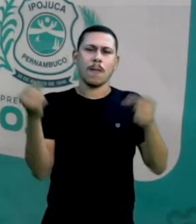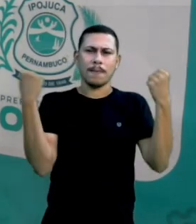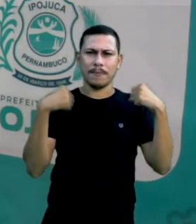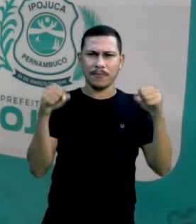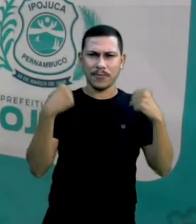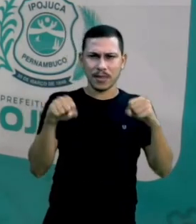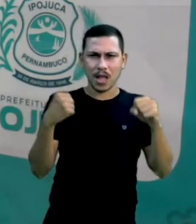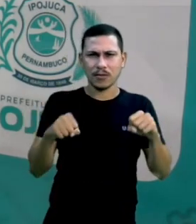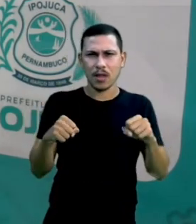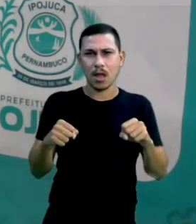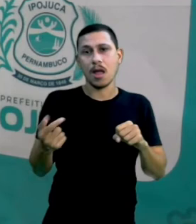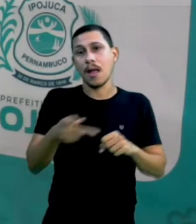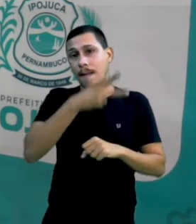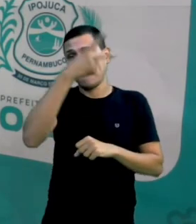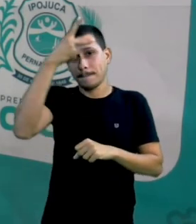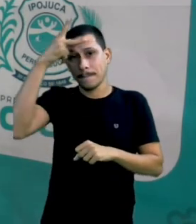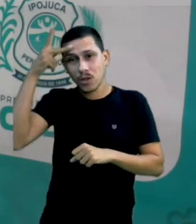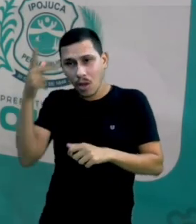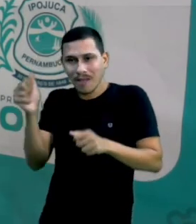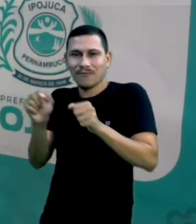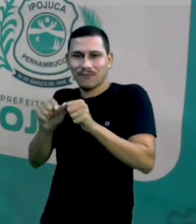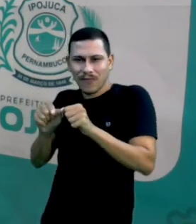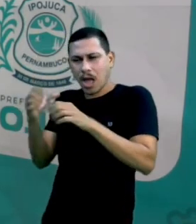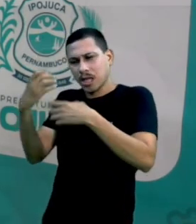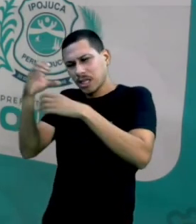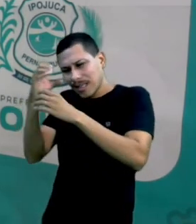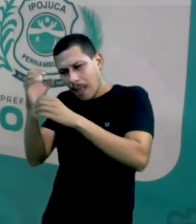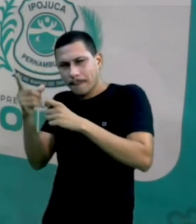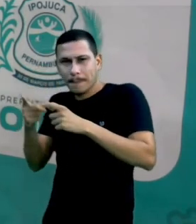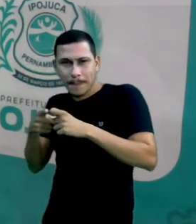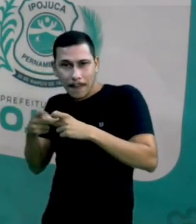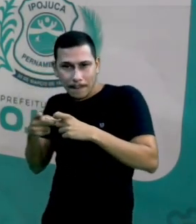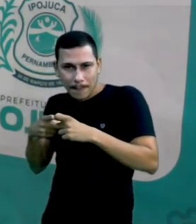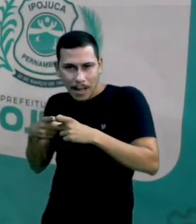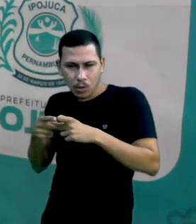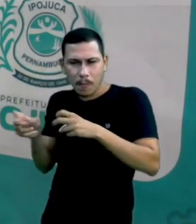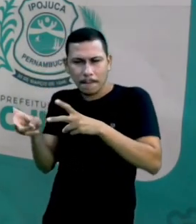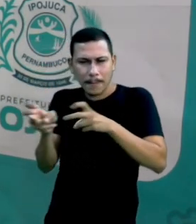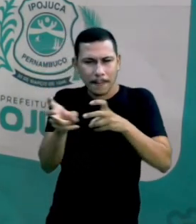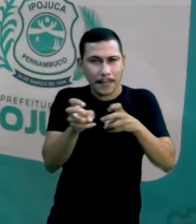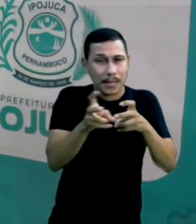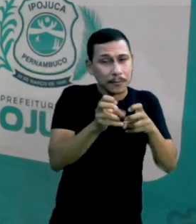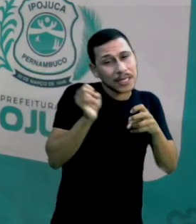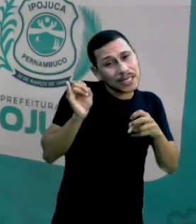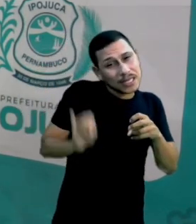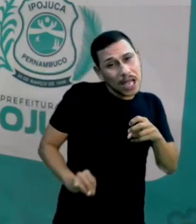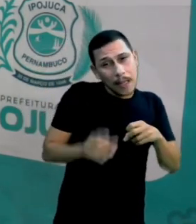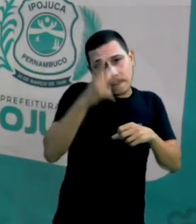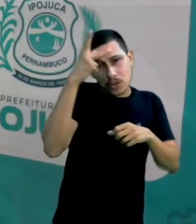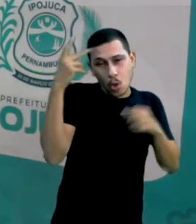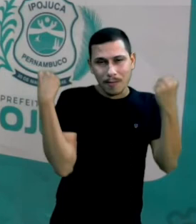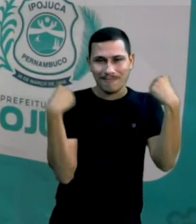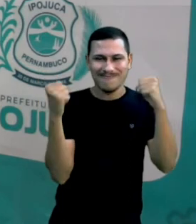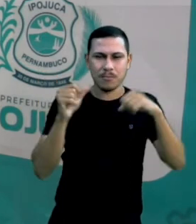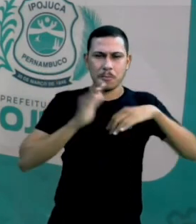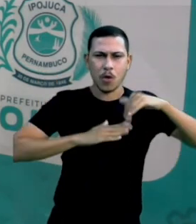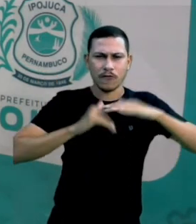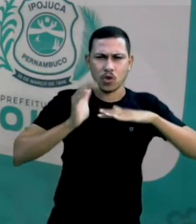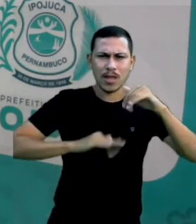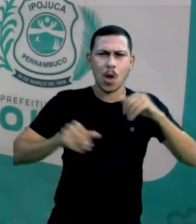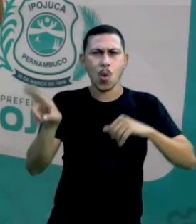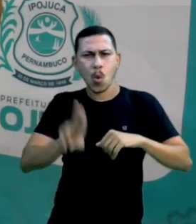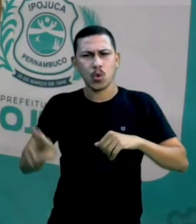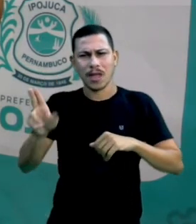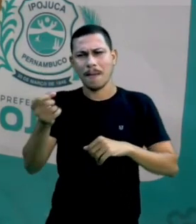a aferição justamente da utilização ou não, né, do uso de anabolizantes, que